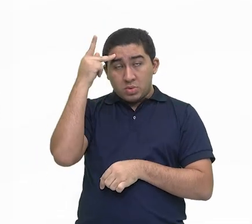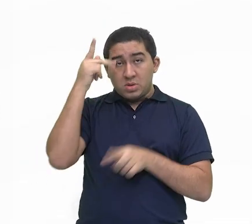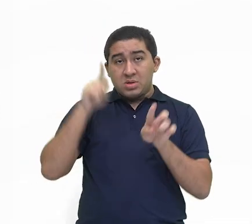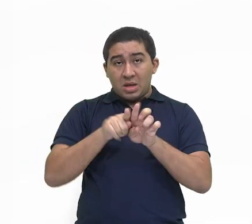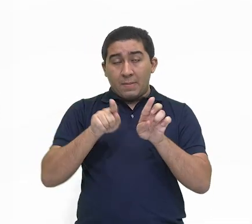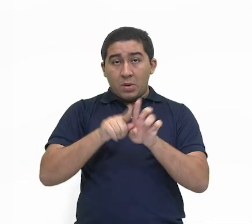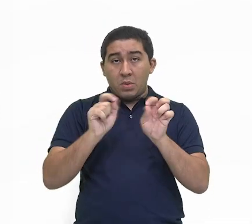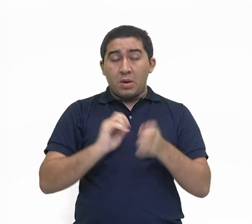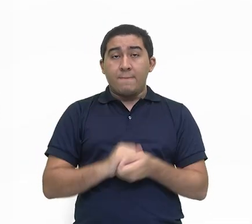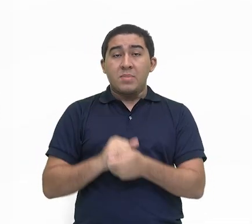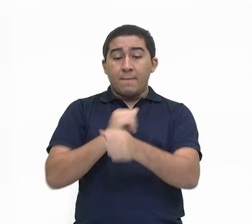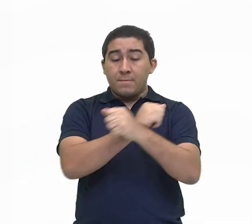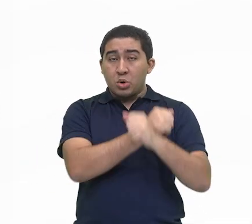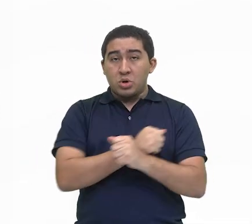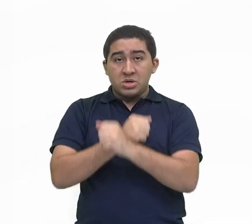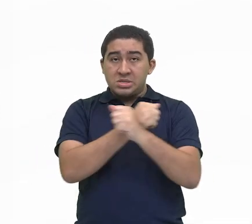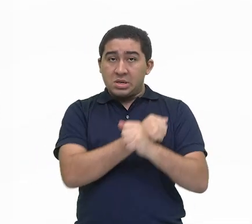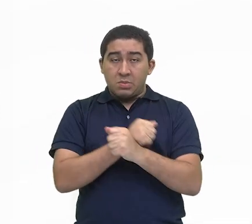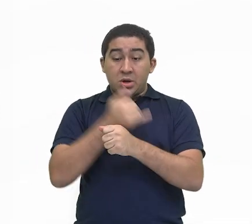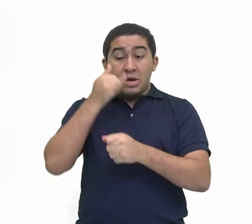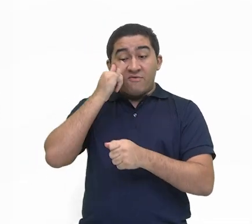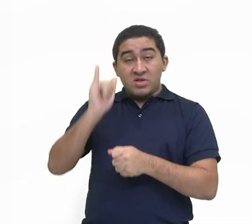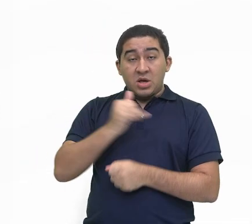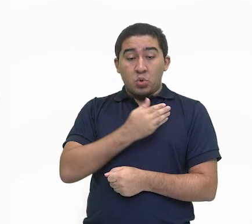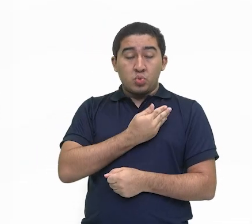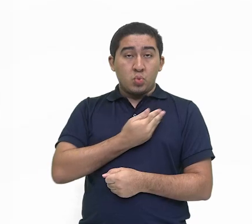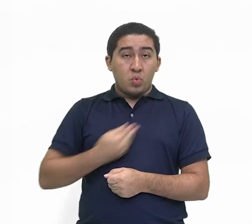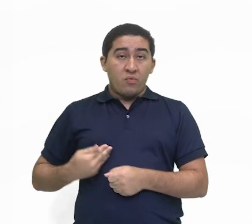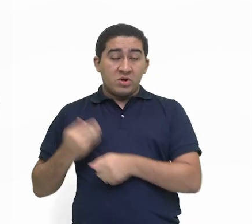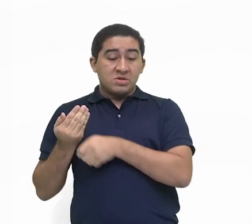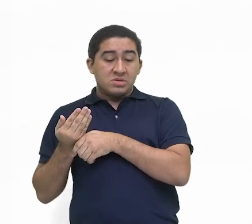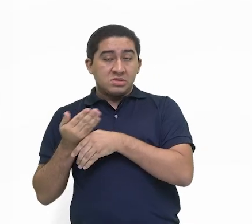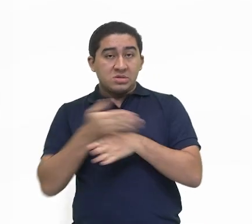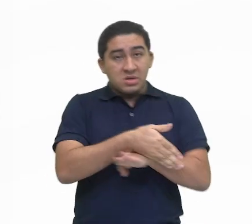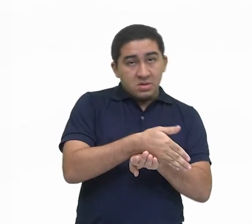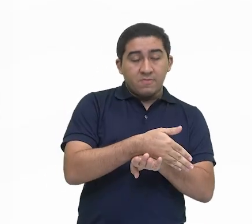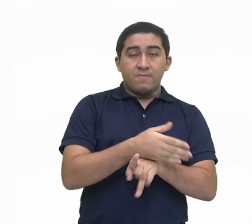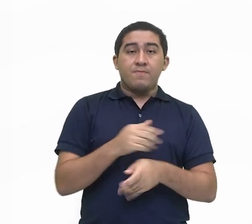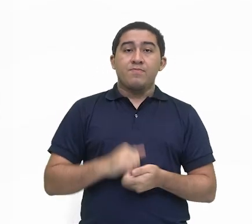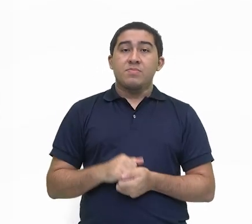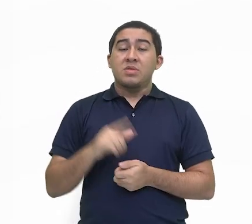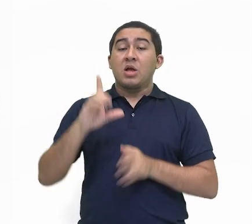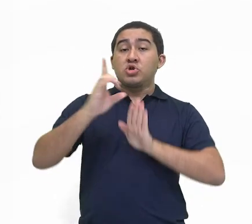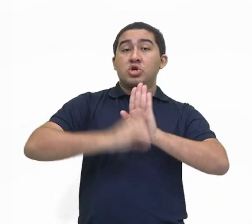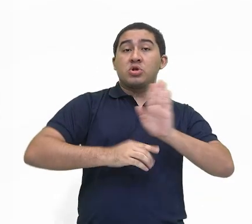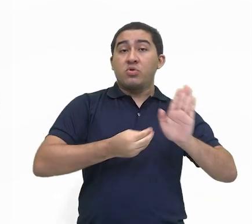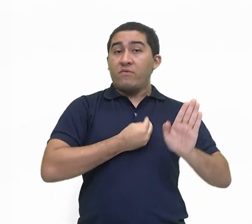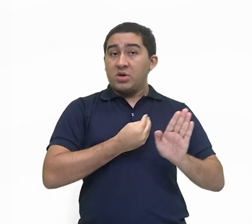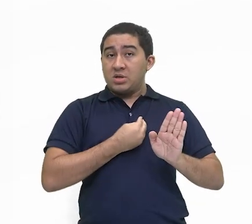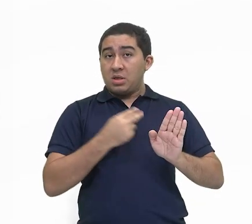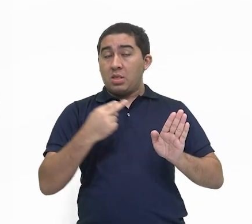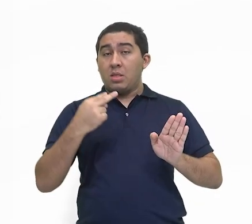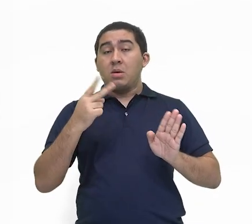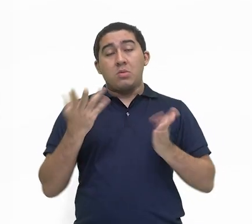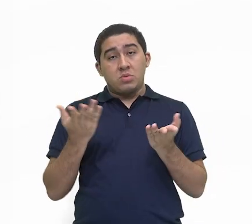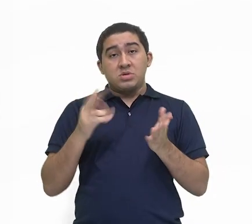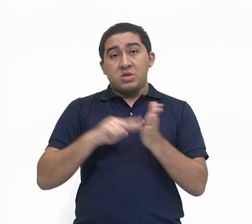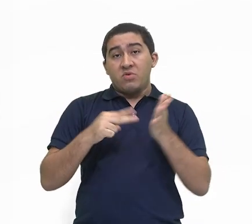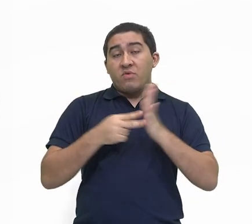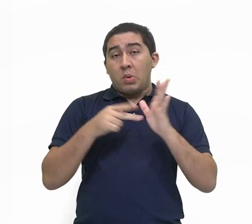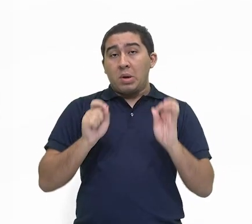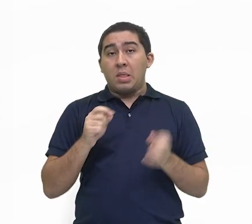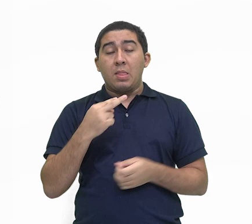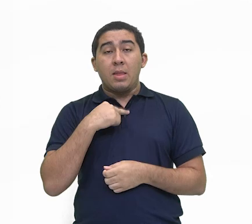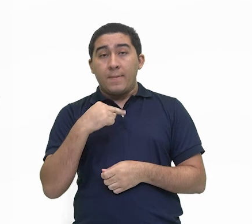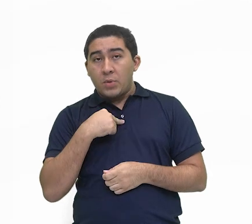abuso do Estado. Então, inclui o direito à vida, né? Ninguém pode tirar a vida do outro, por mais